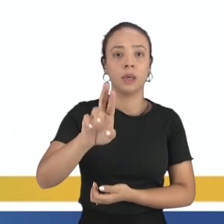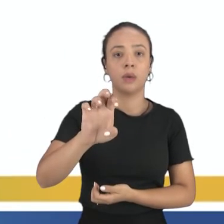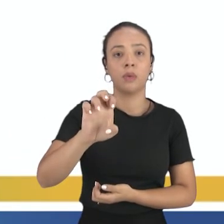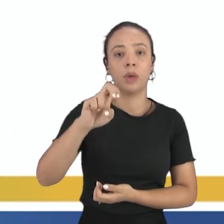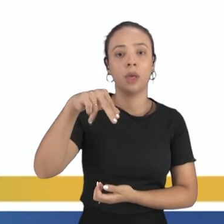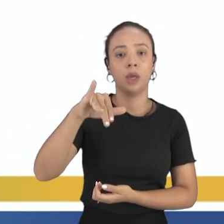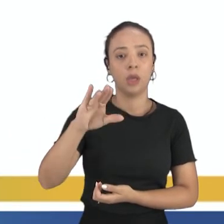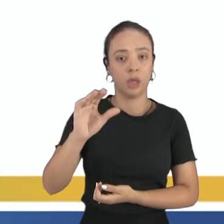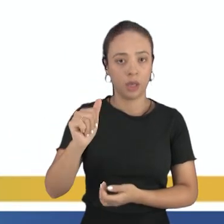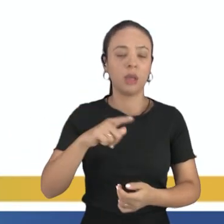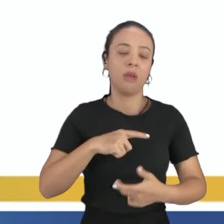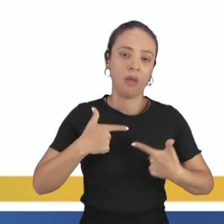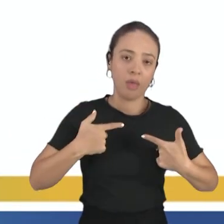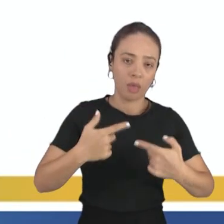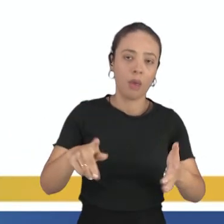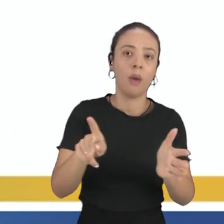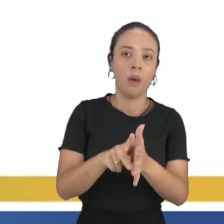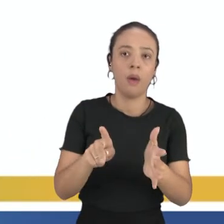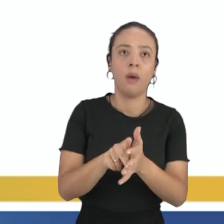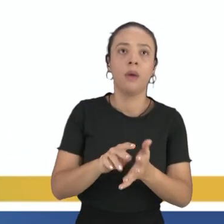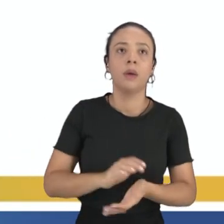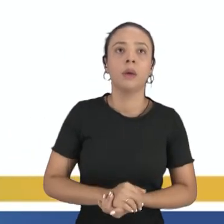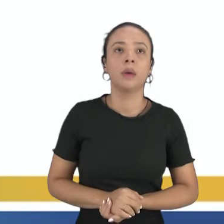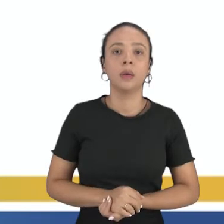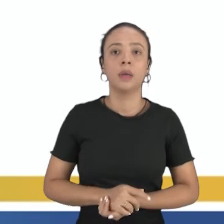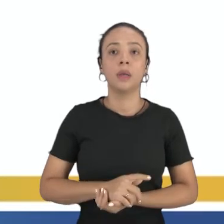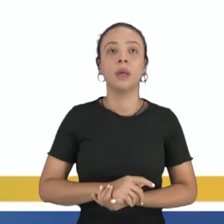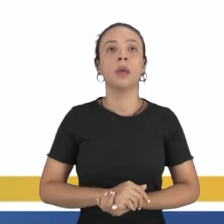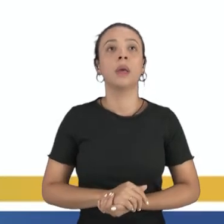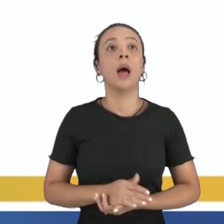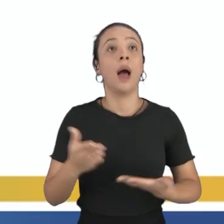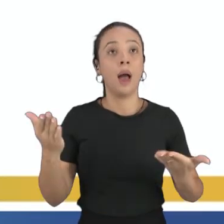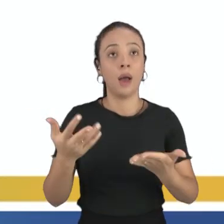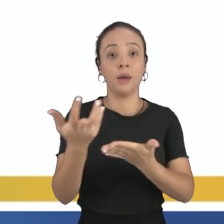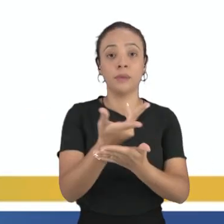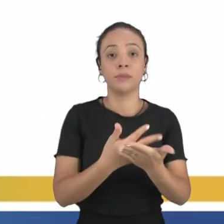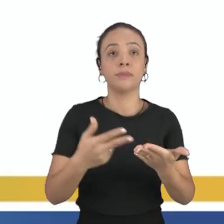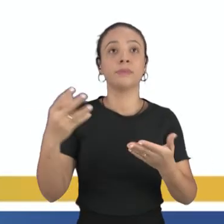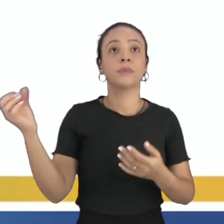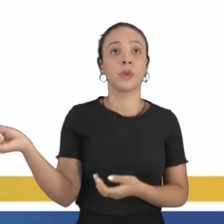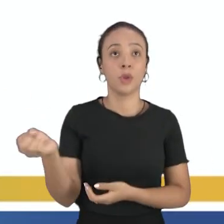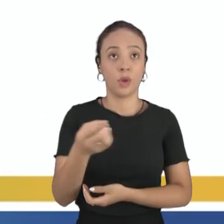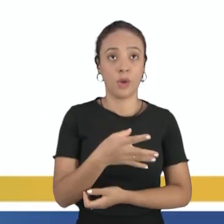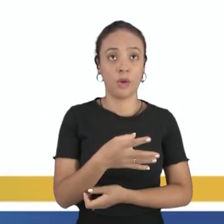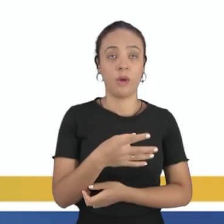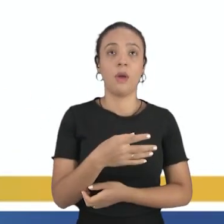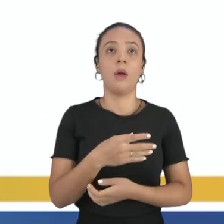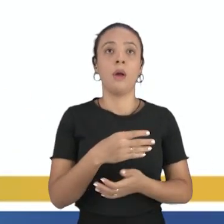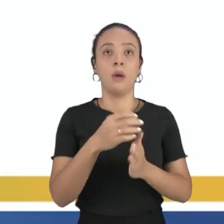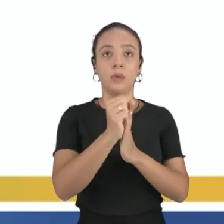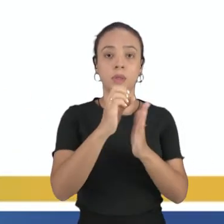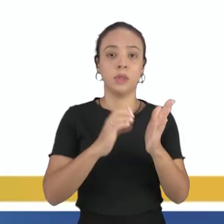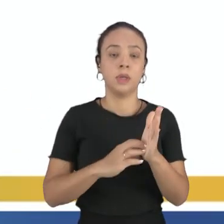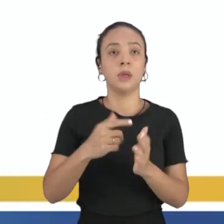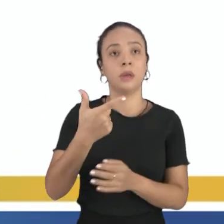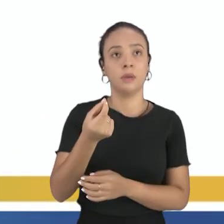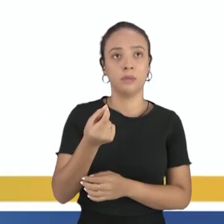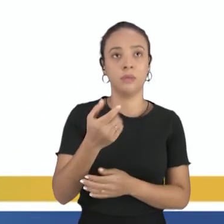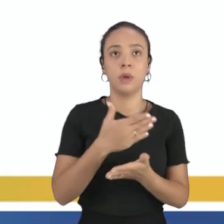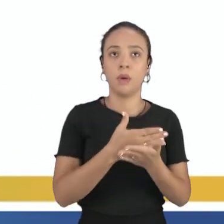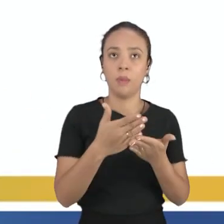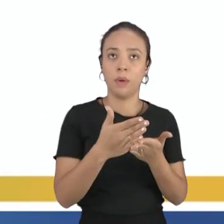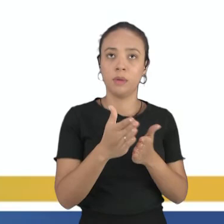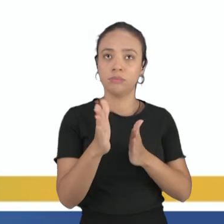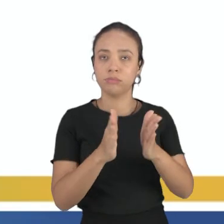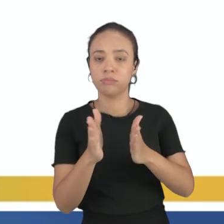Espanhola. Por fim, chegamos na arte contemporânea, a partir do século XX. É aquela que se inicia